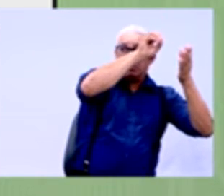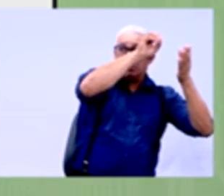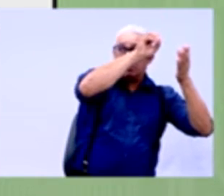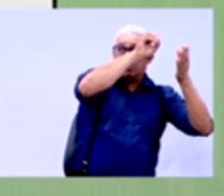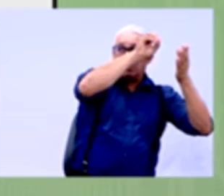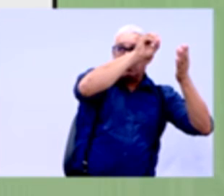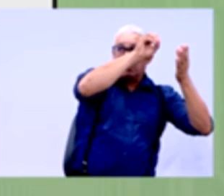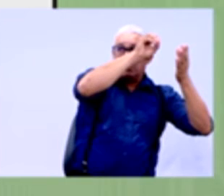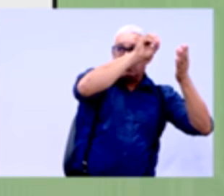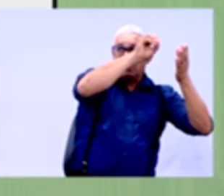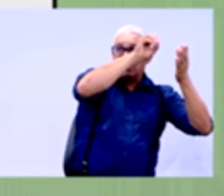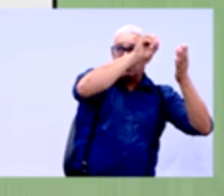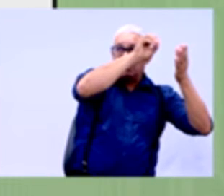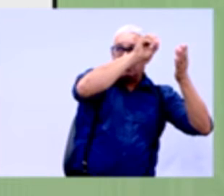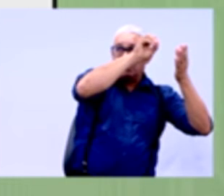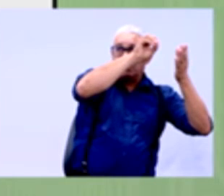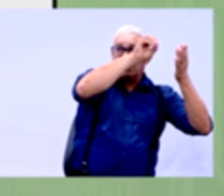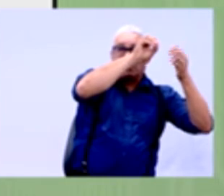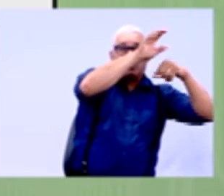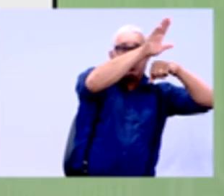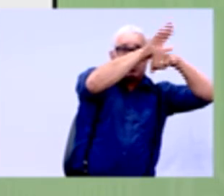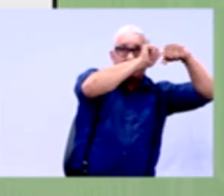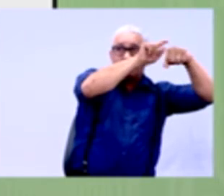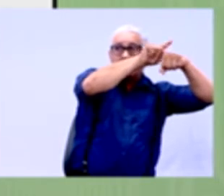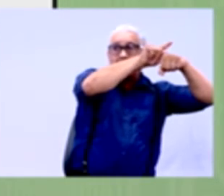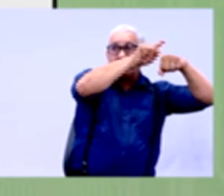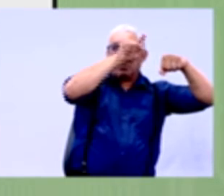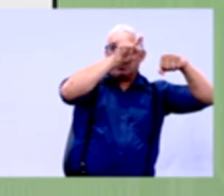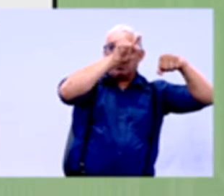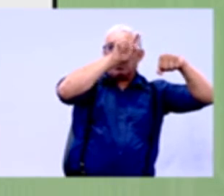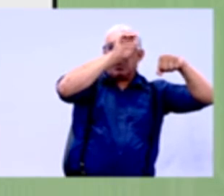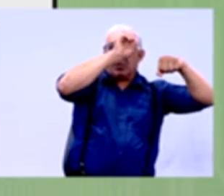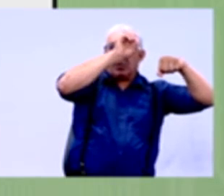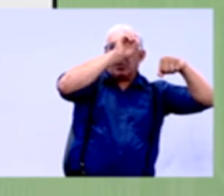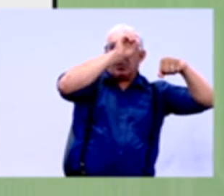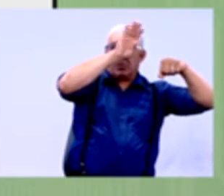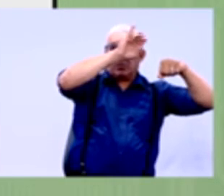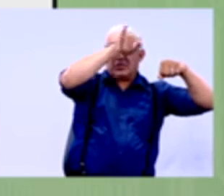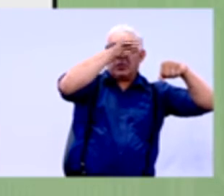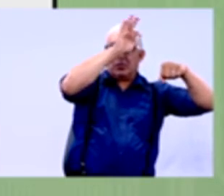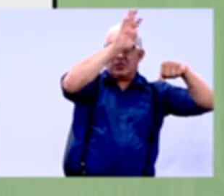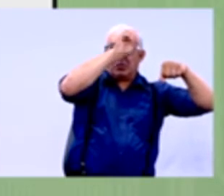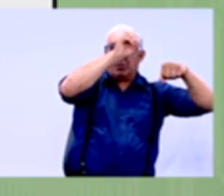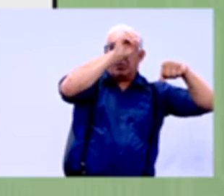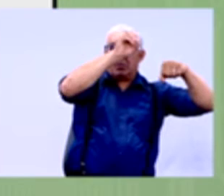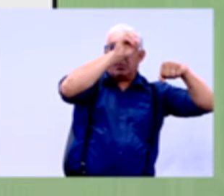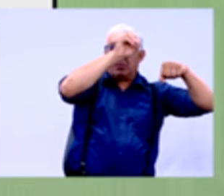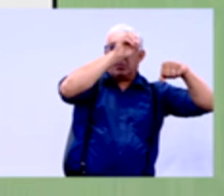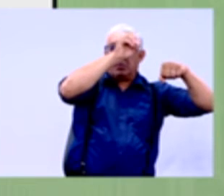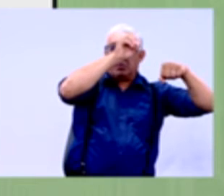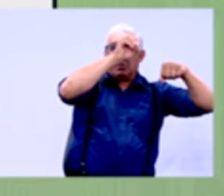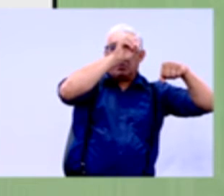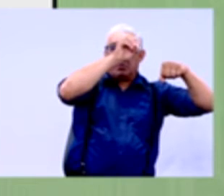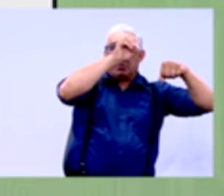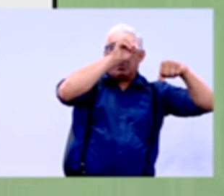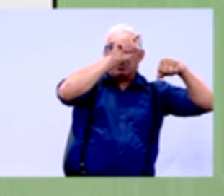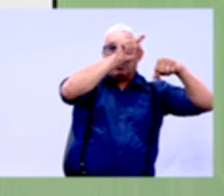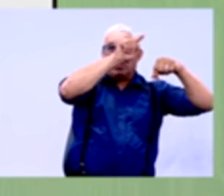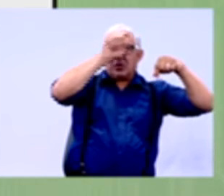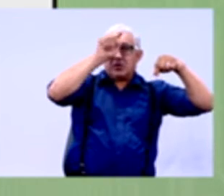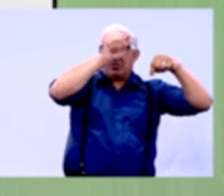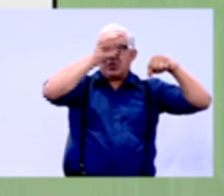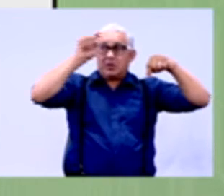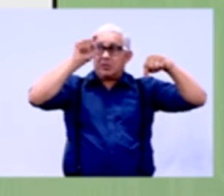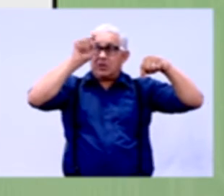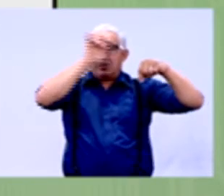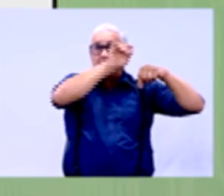objeto chamador e aqui o objeto receptor e aqui o objeto fornecedor. Então, ele é que vai